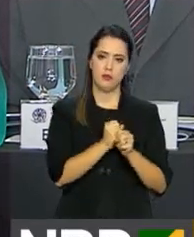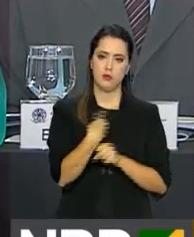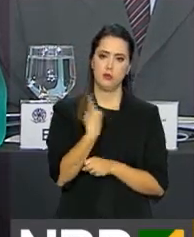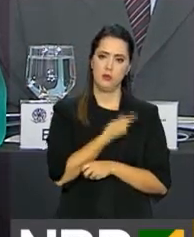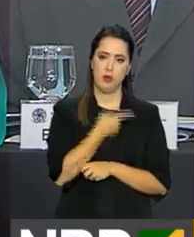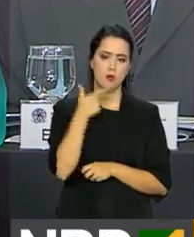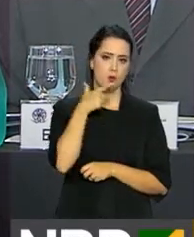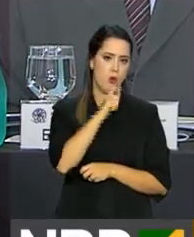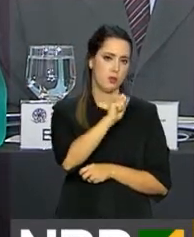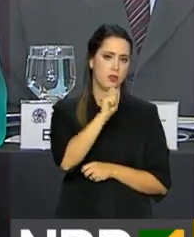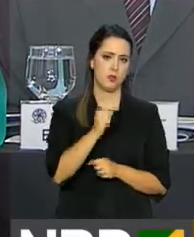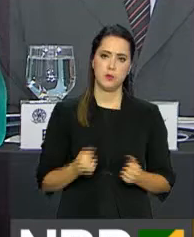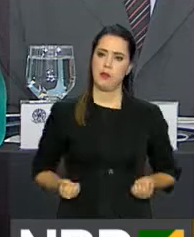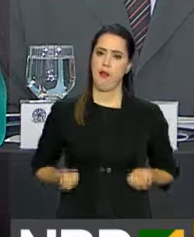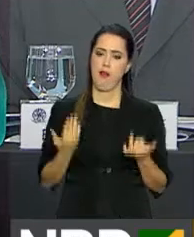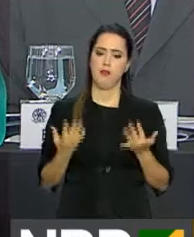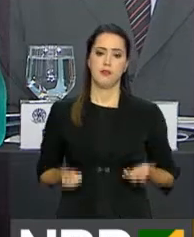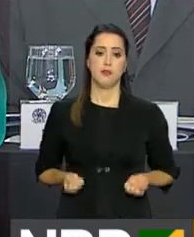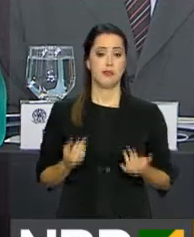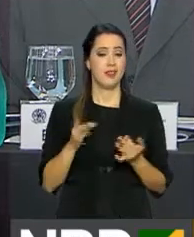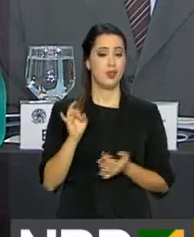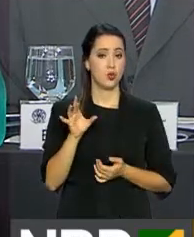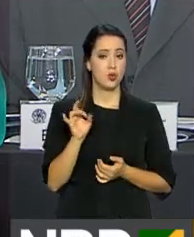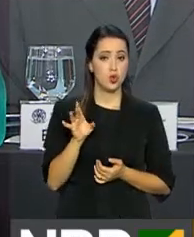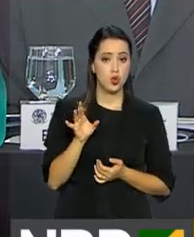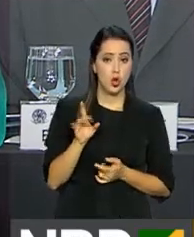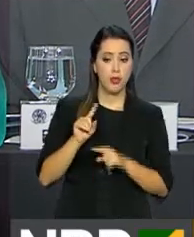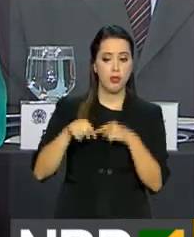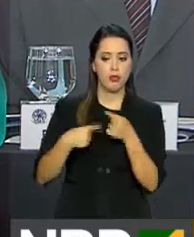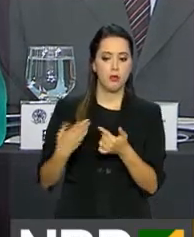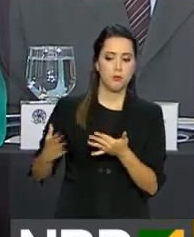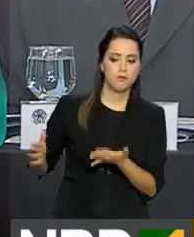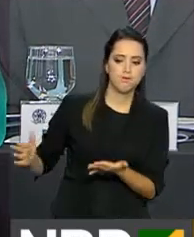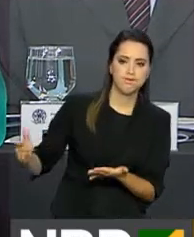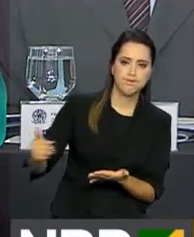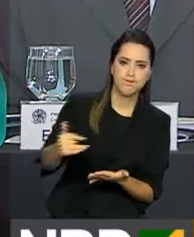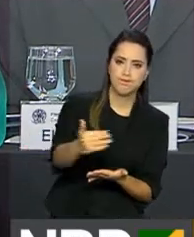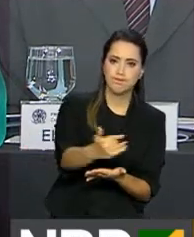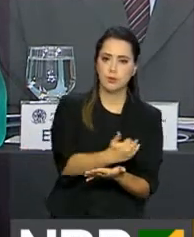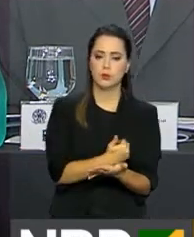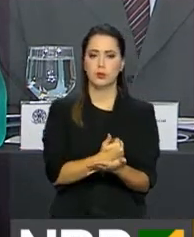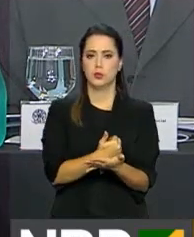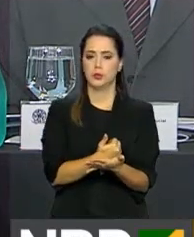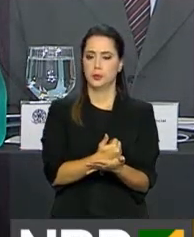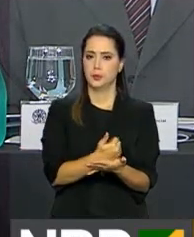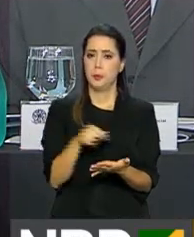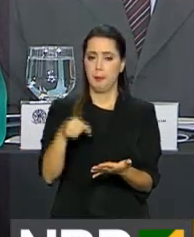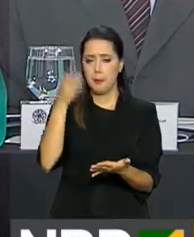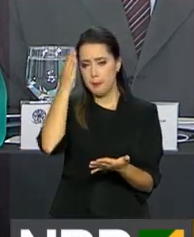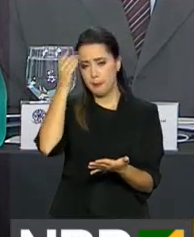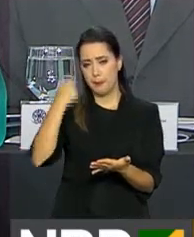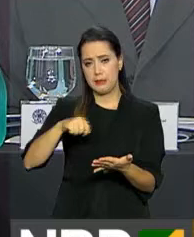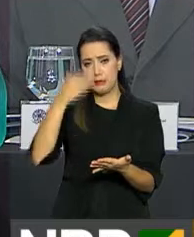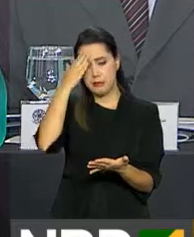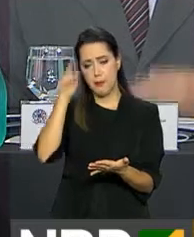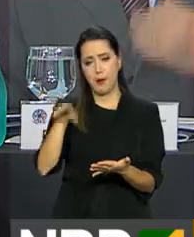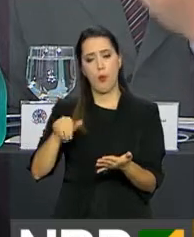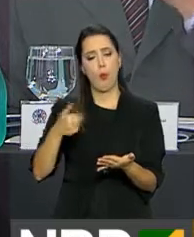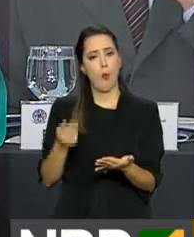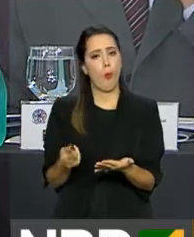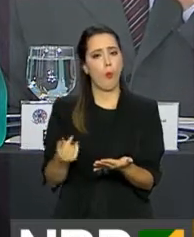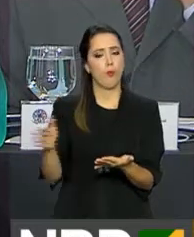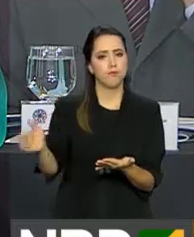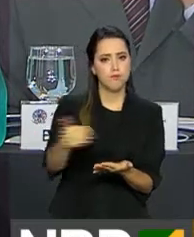estejamos gastando apenas aquilo que se arrecada esta razão do teto